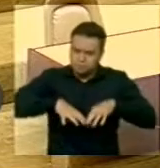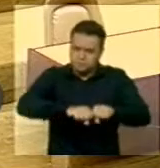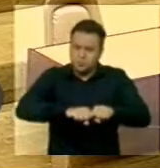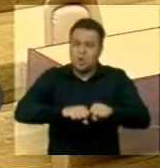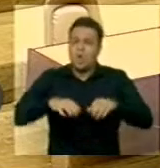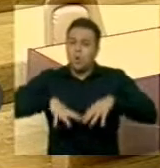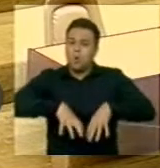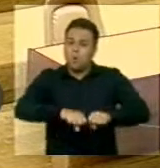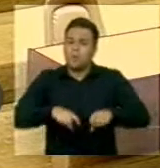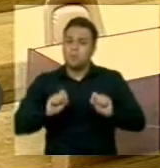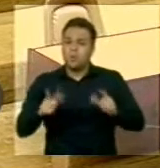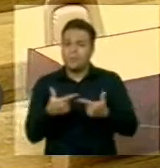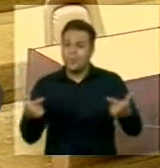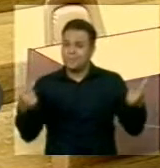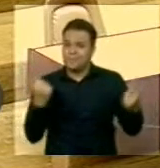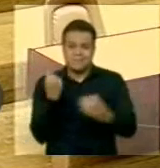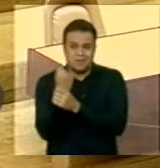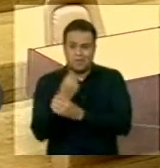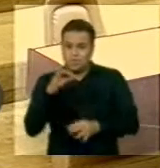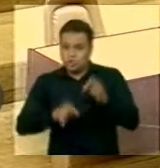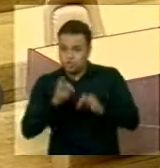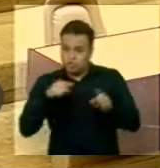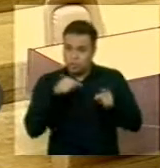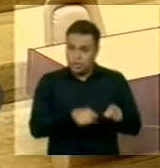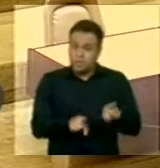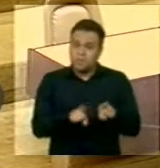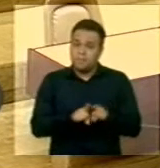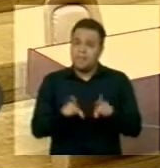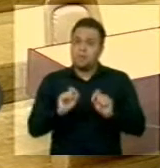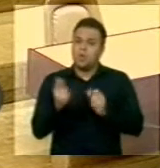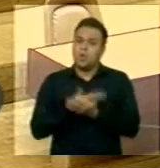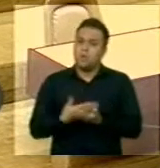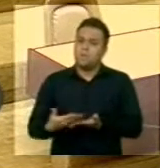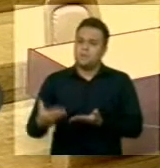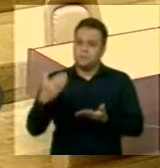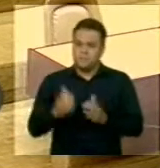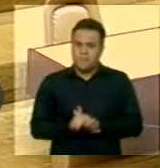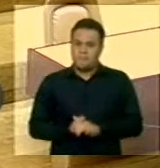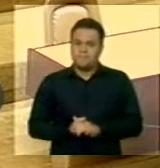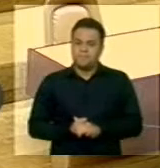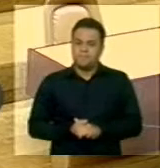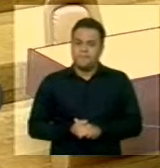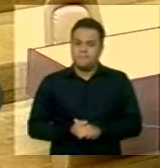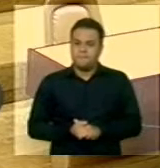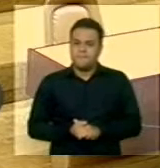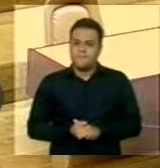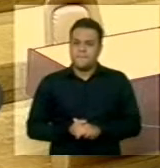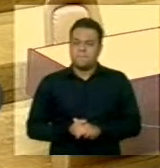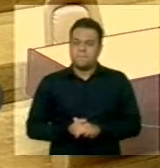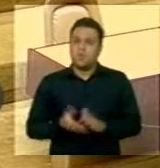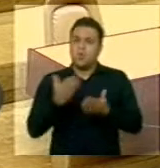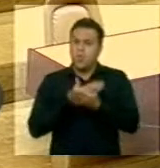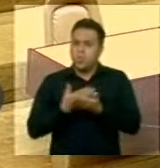ocupação sem qualquer segurança jurídica e que vinha, assim, gerando uma série de